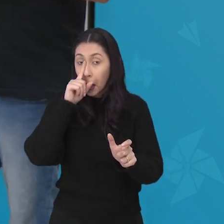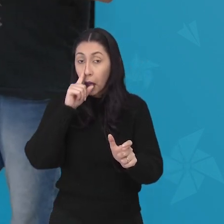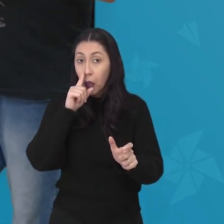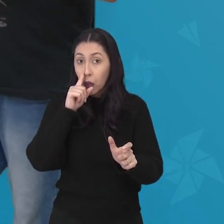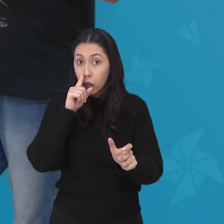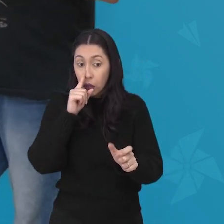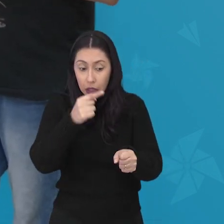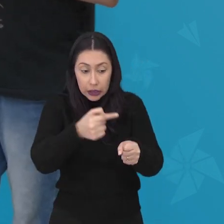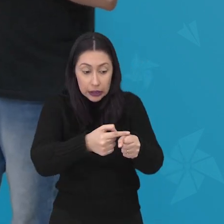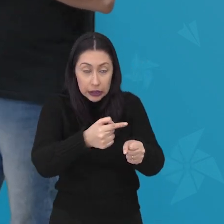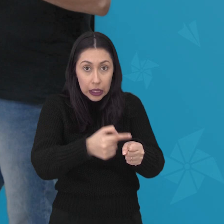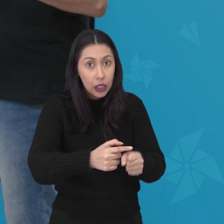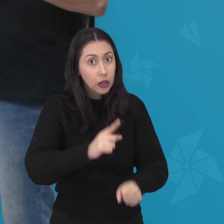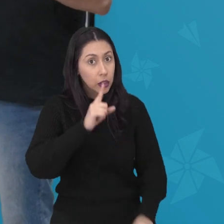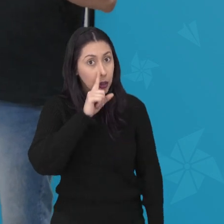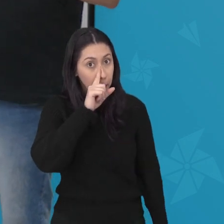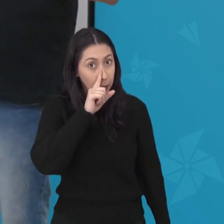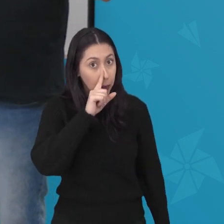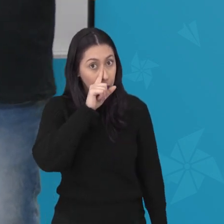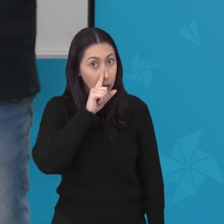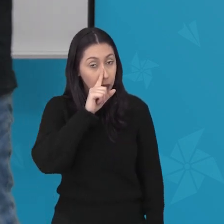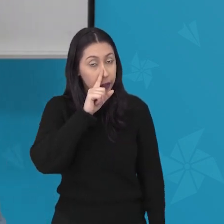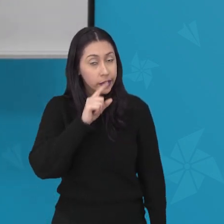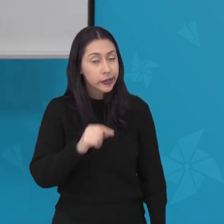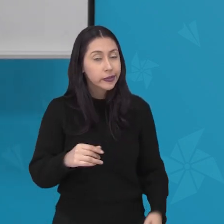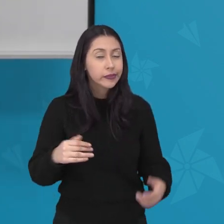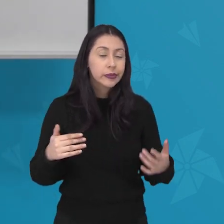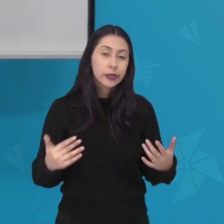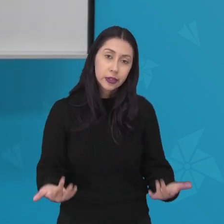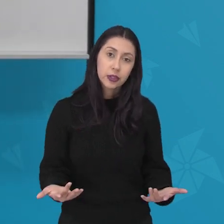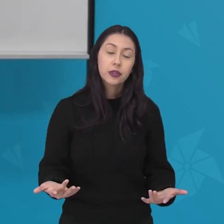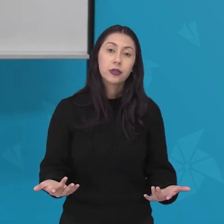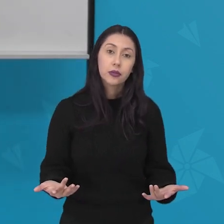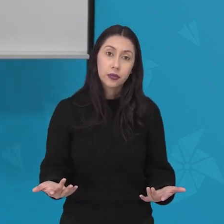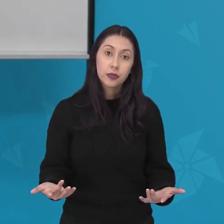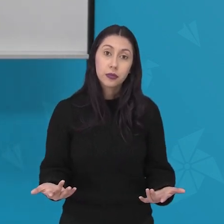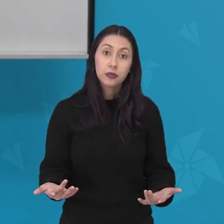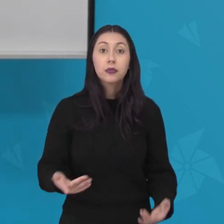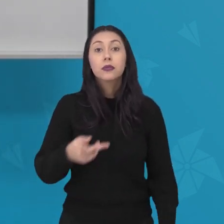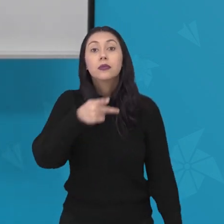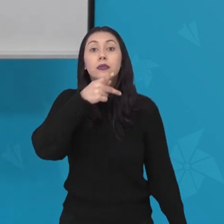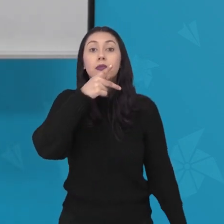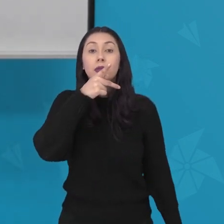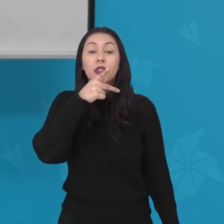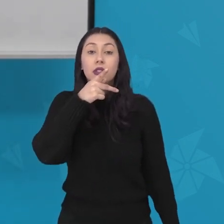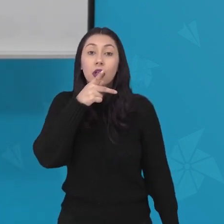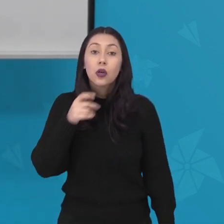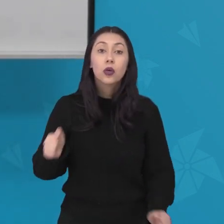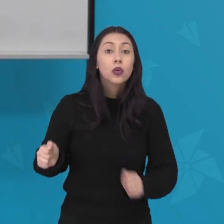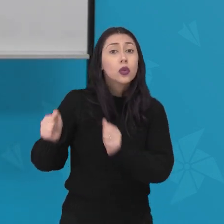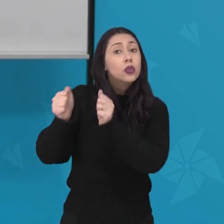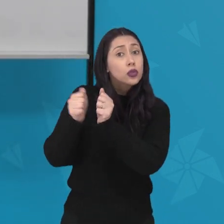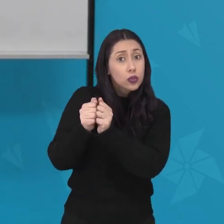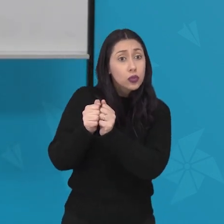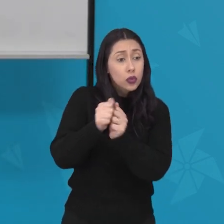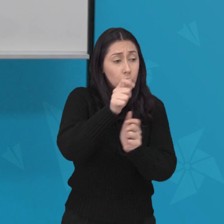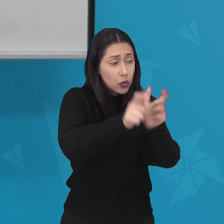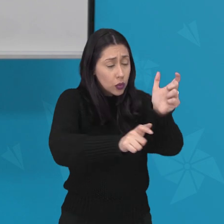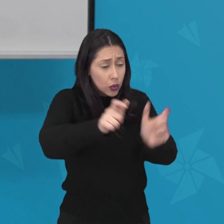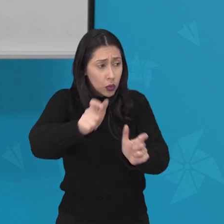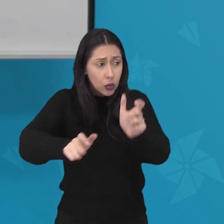vida das cidades, então isso daí fez com que Platão, junto com